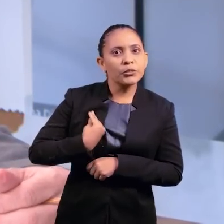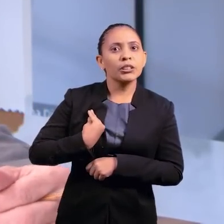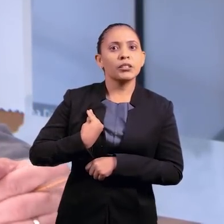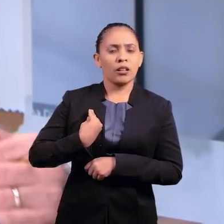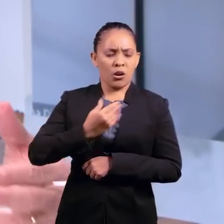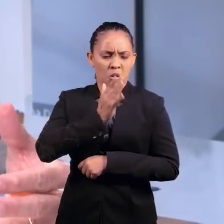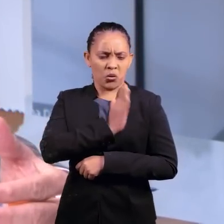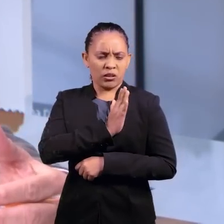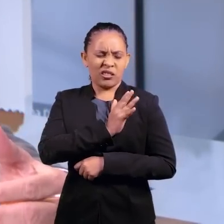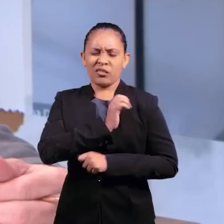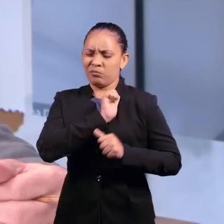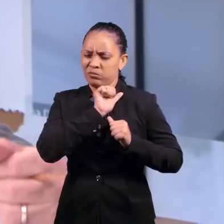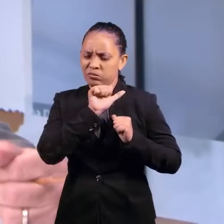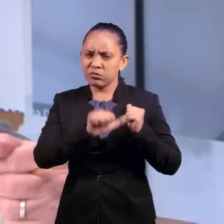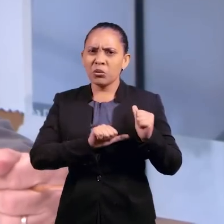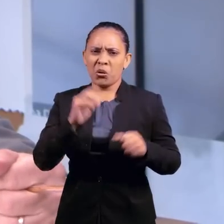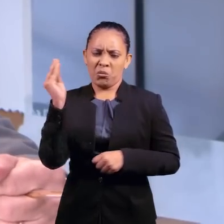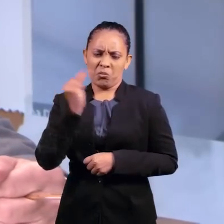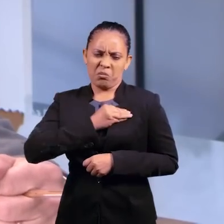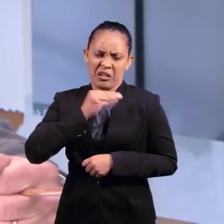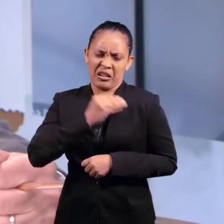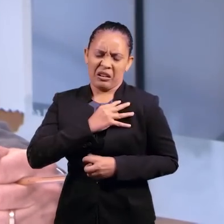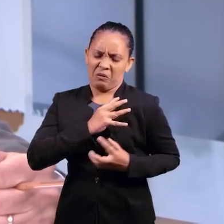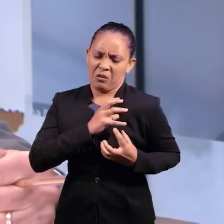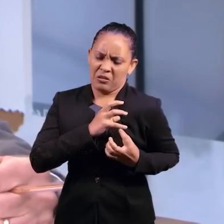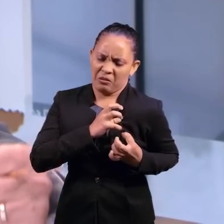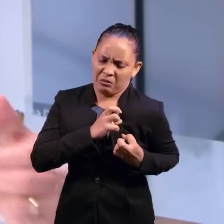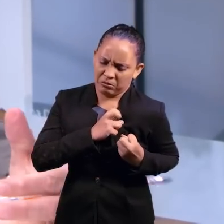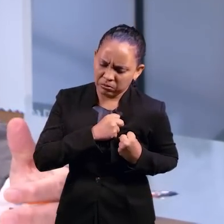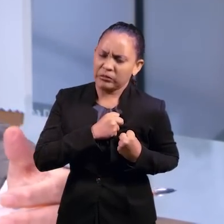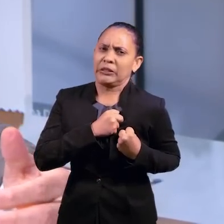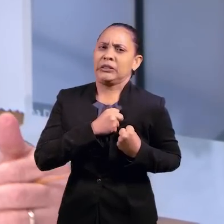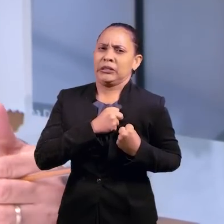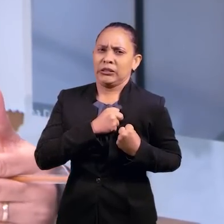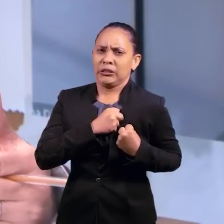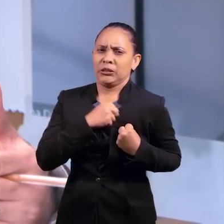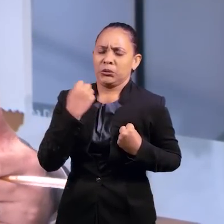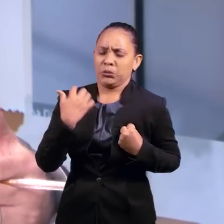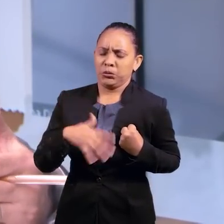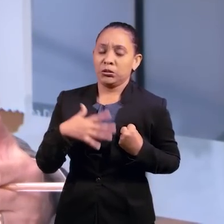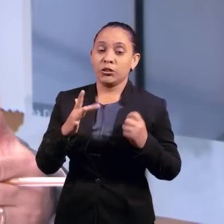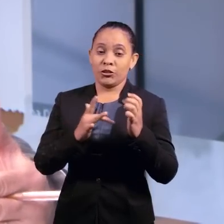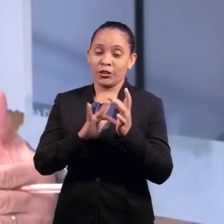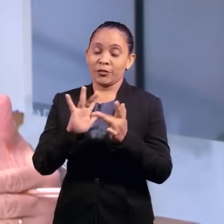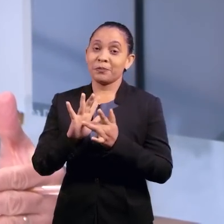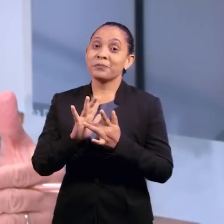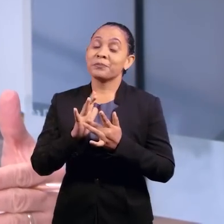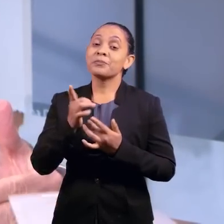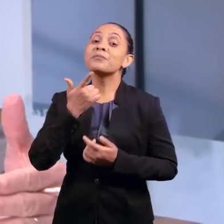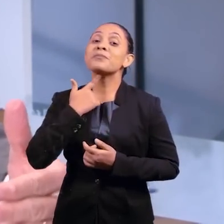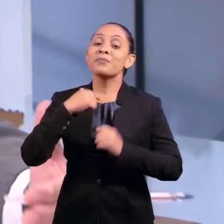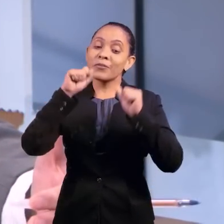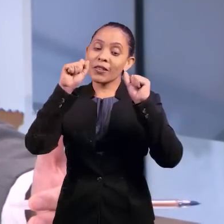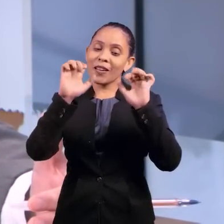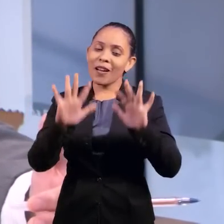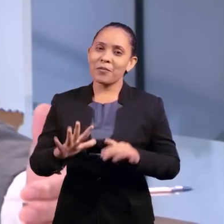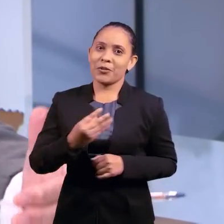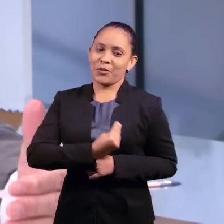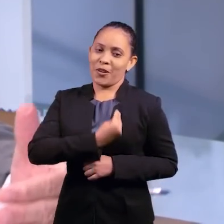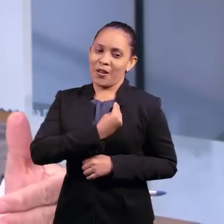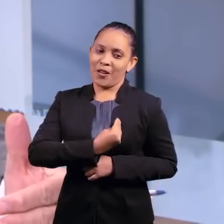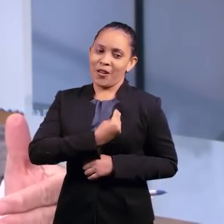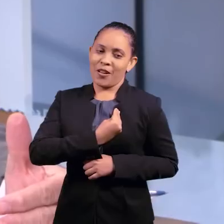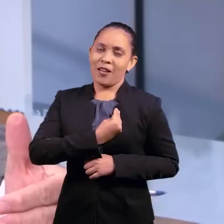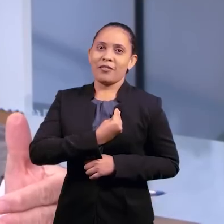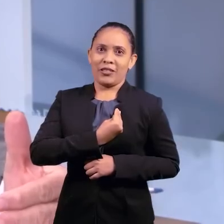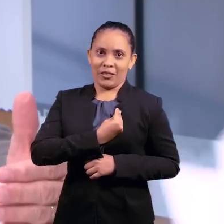do coração, o pecado que endurece o homem, que faz o homem, embrutece o homem, ele quer dar ao homem uma nova vida. Ele veio